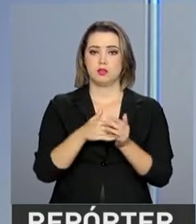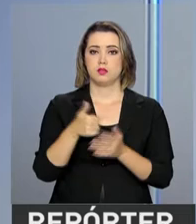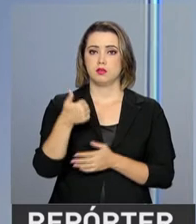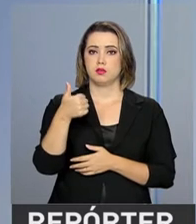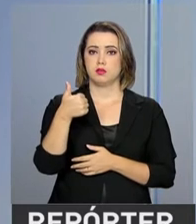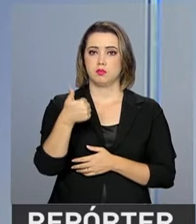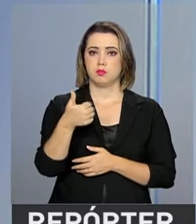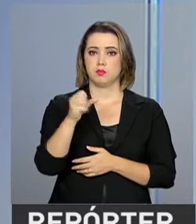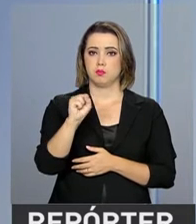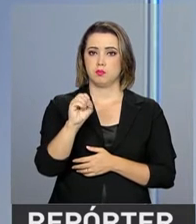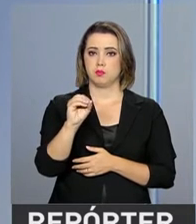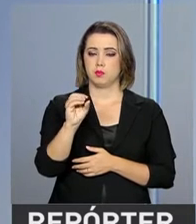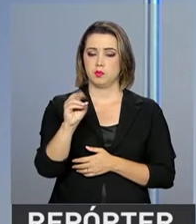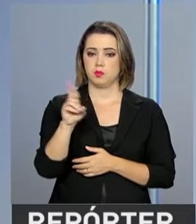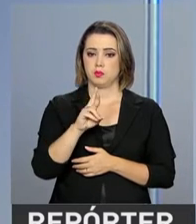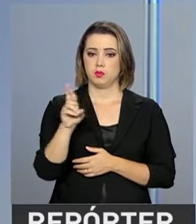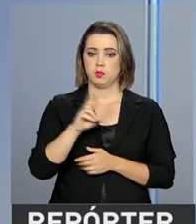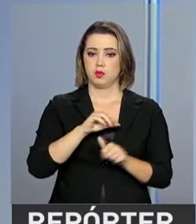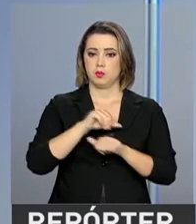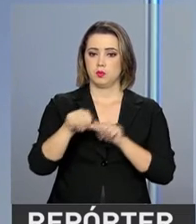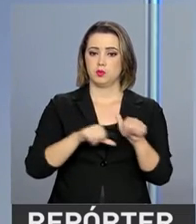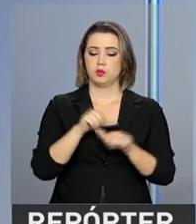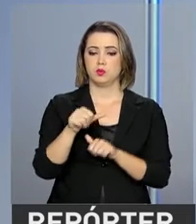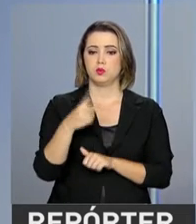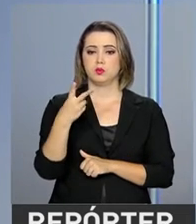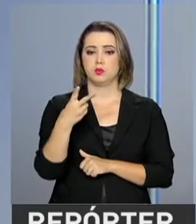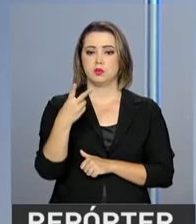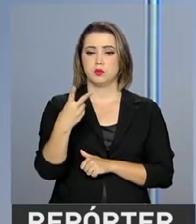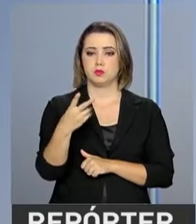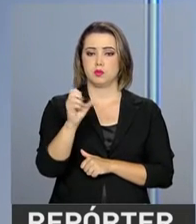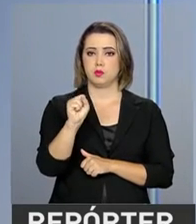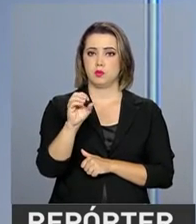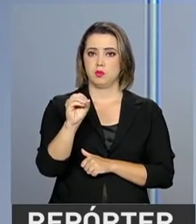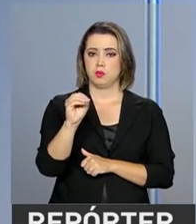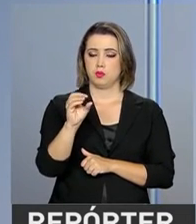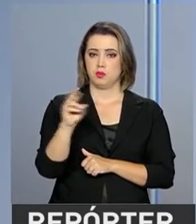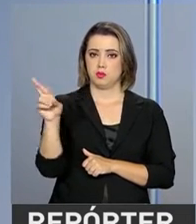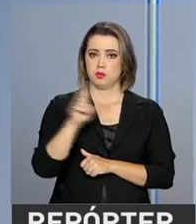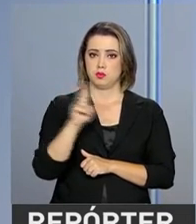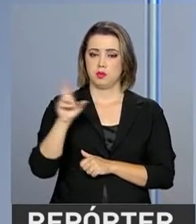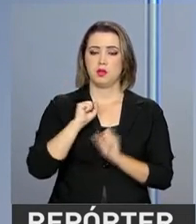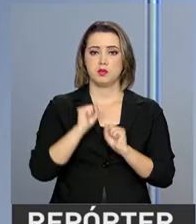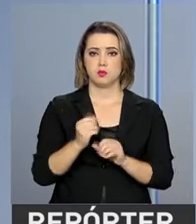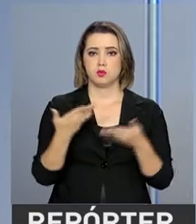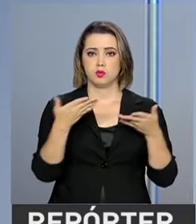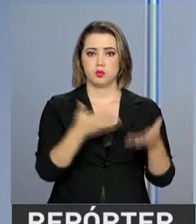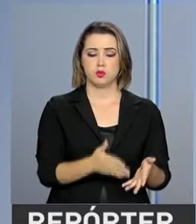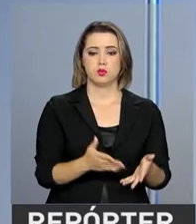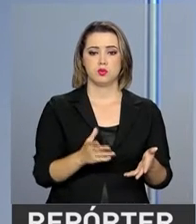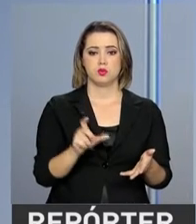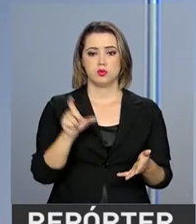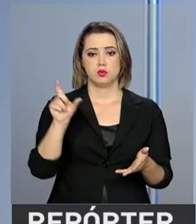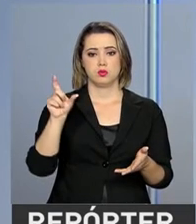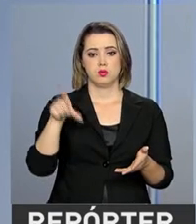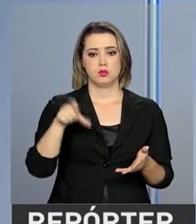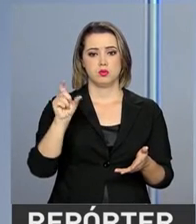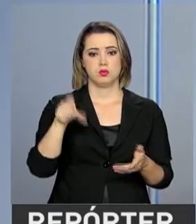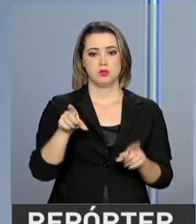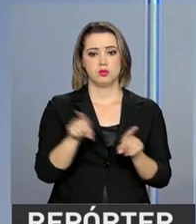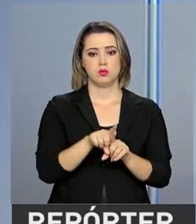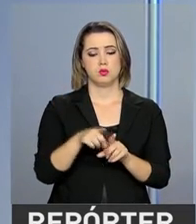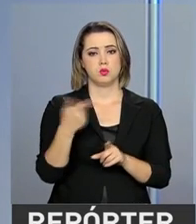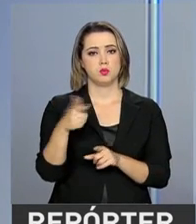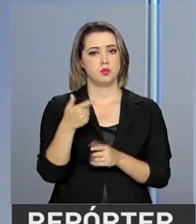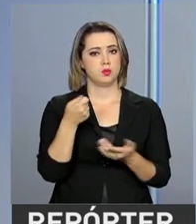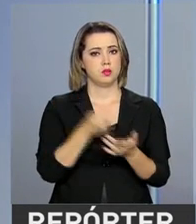desculpa para dois mil e oitocentos reais quem ganha até dois mil e oitocentos reais pode ir à caixa econômica e apanhar a fundo perdido portanto não tem que